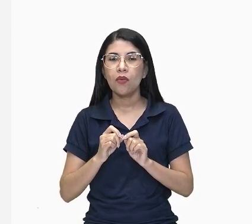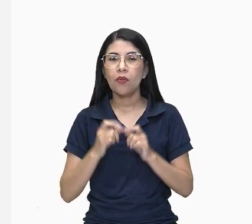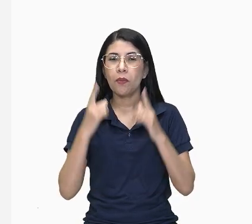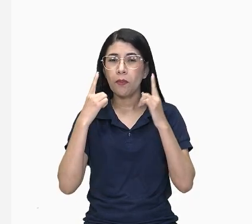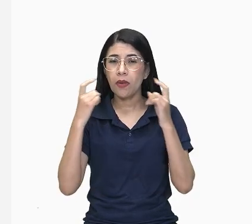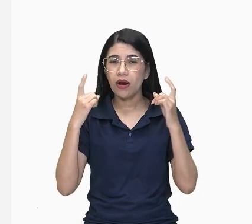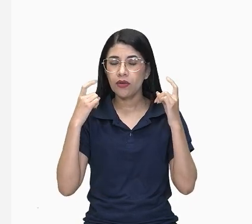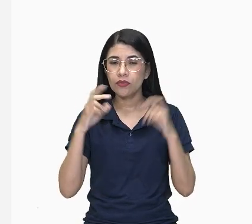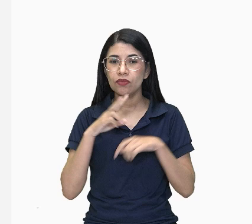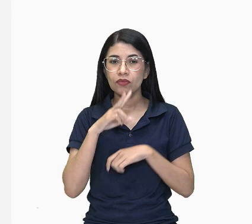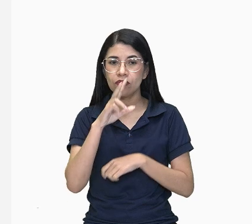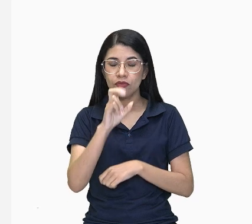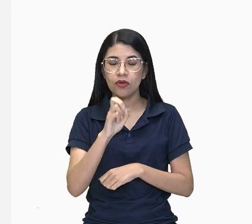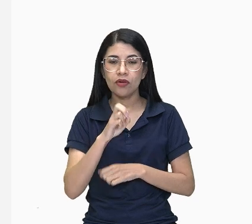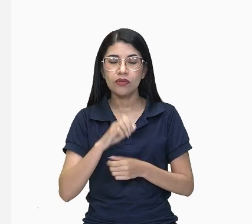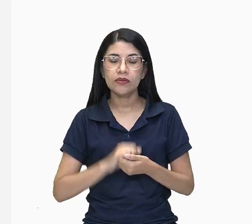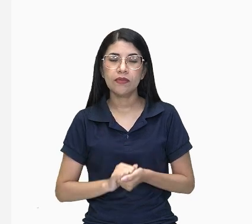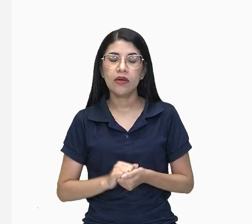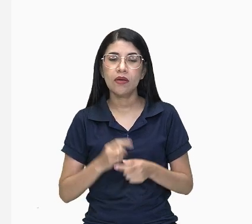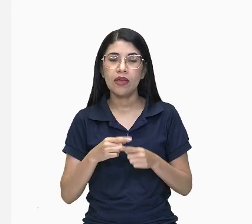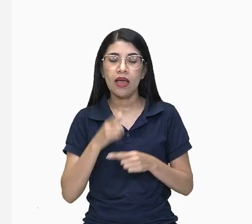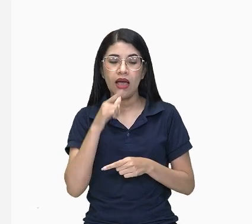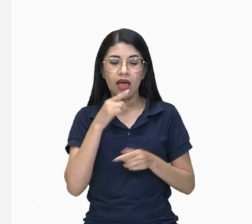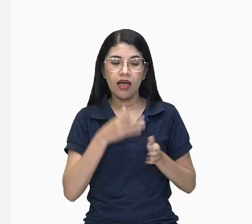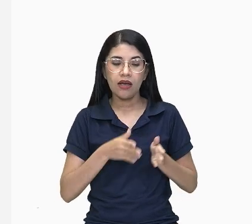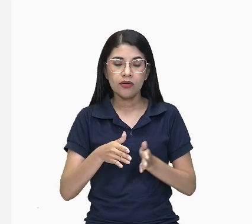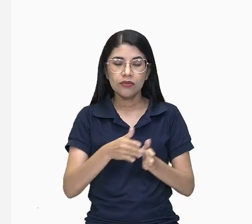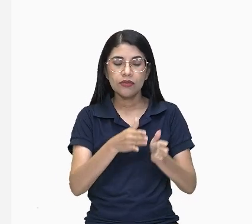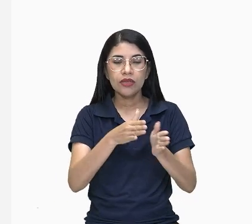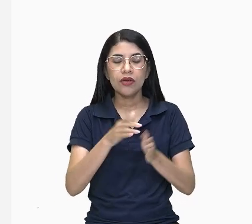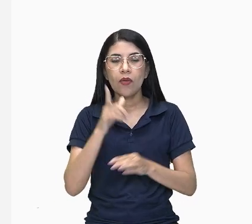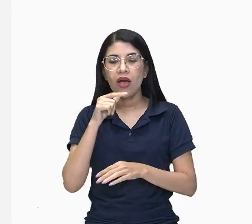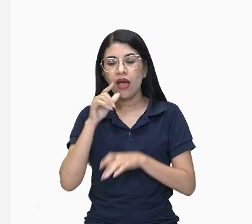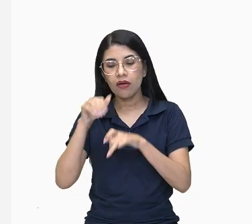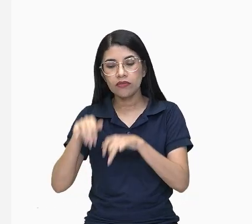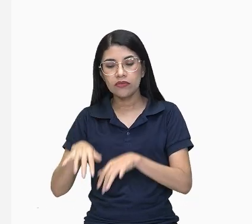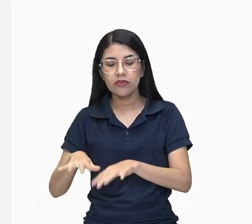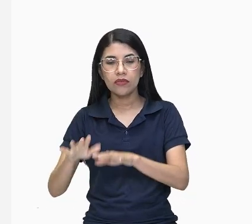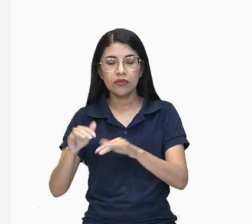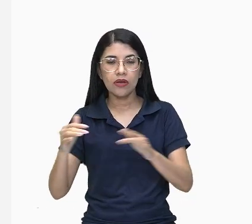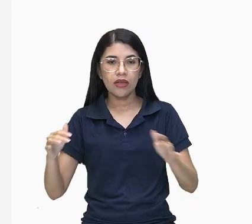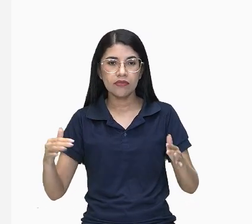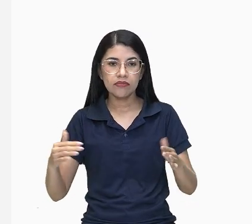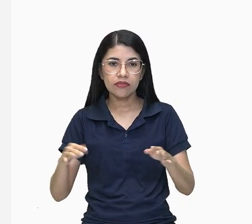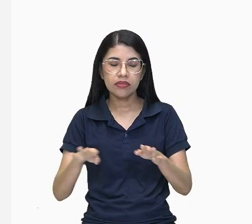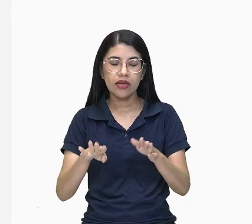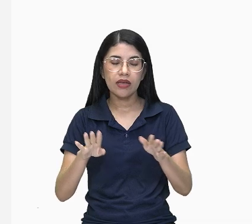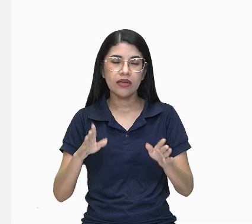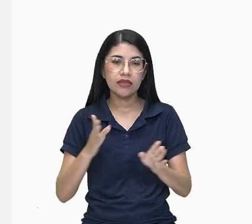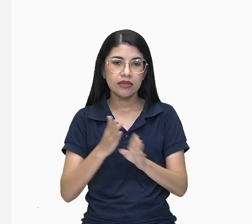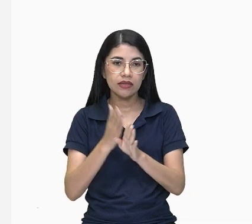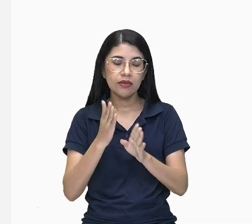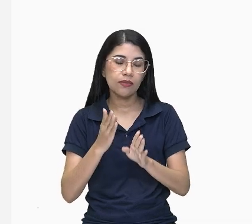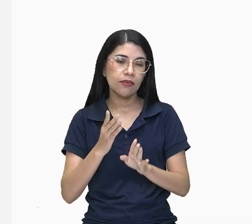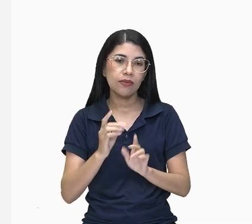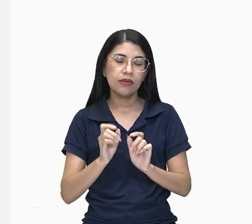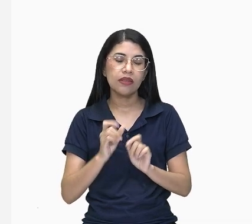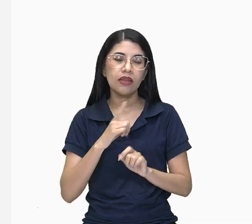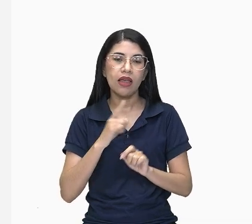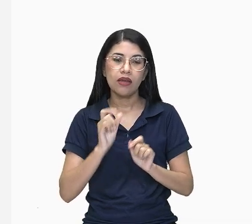que acontece? Quando a água do rio com a água do oceano se encontram, elas vão provocar